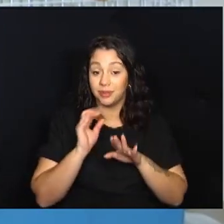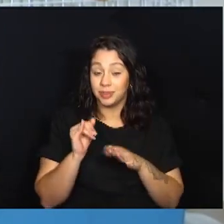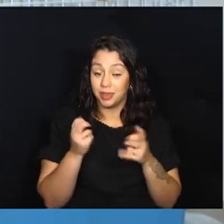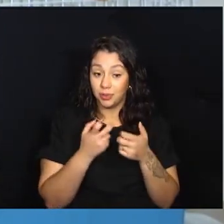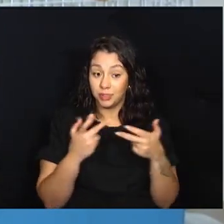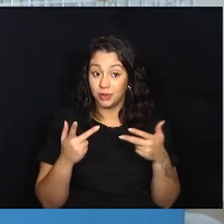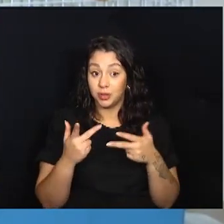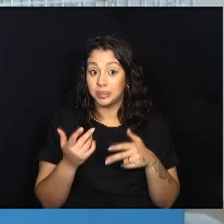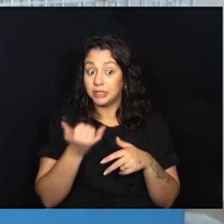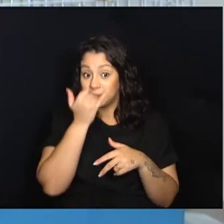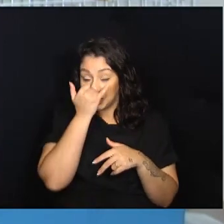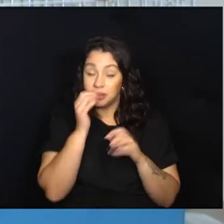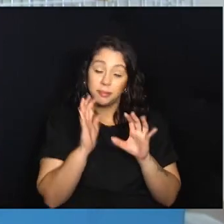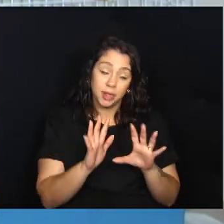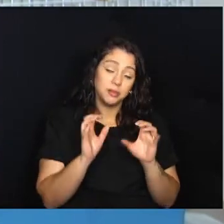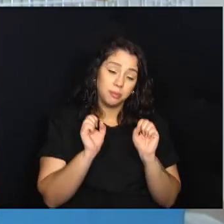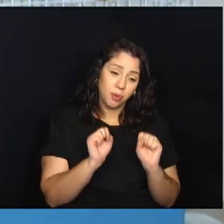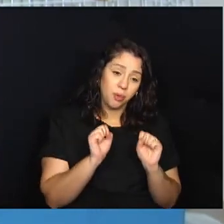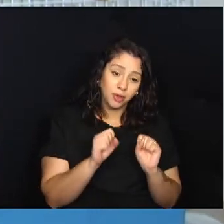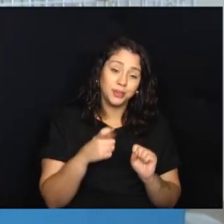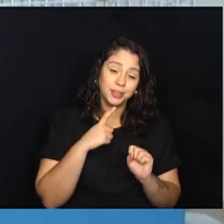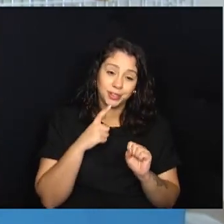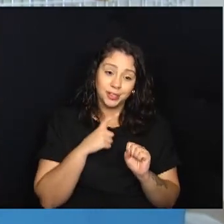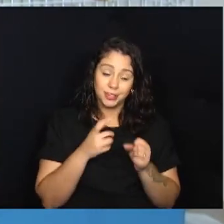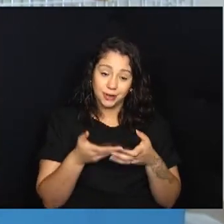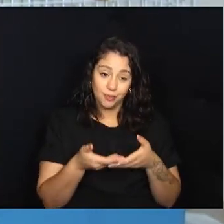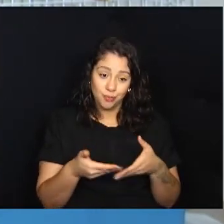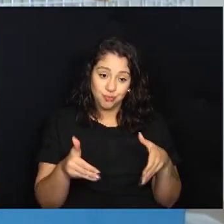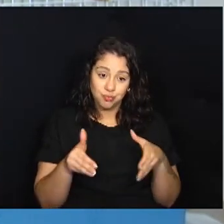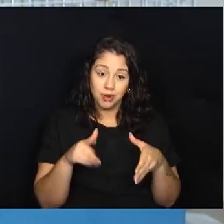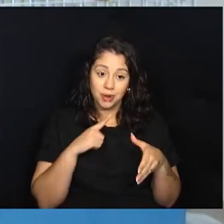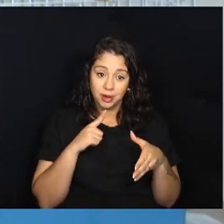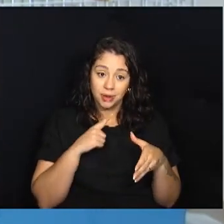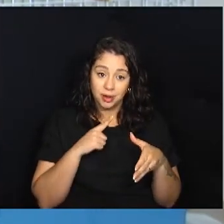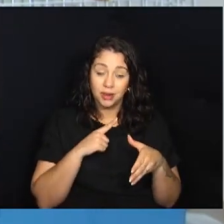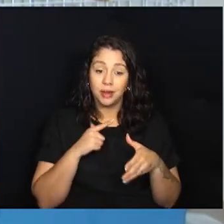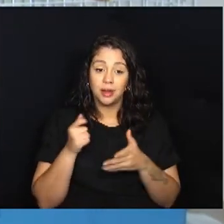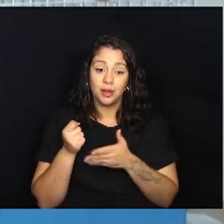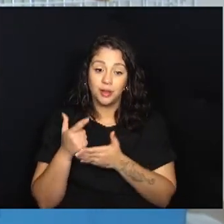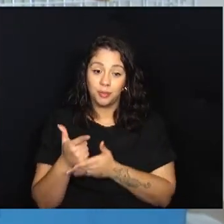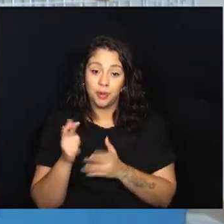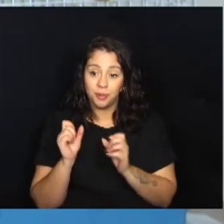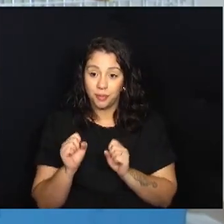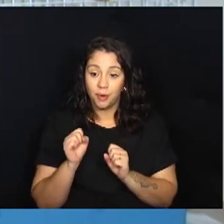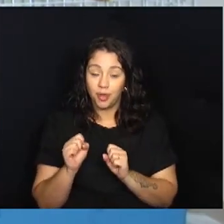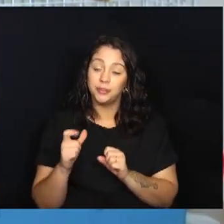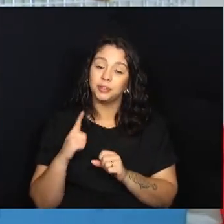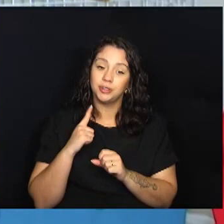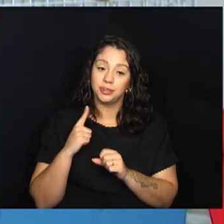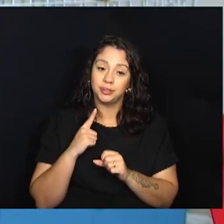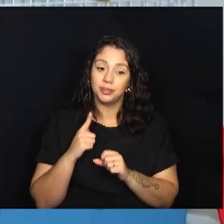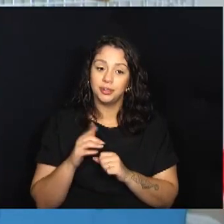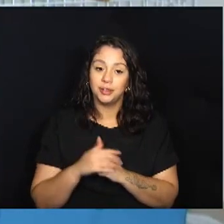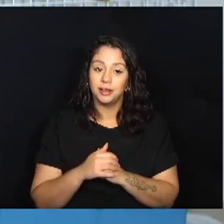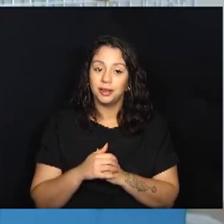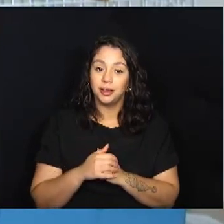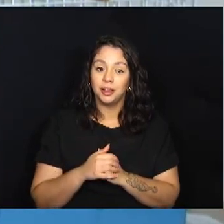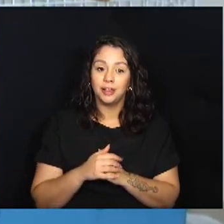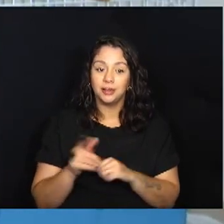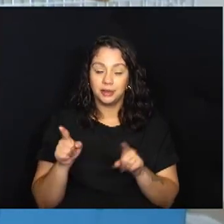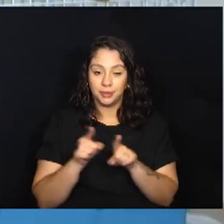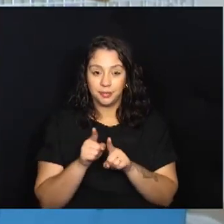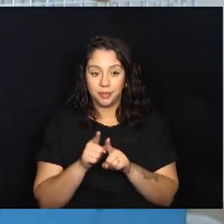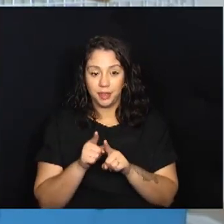né? Mas eles podem, hoje em dia já tem banheirinha nos pet shops que você compra, que podem estar colocando. Que mimo! Você pode